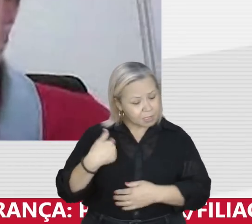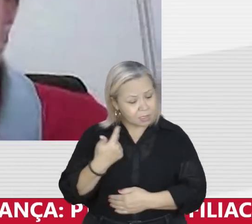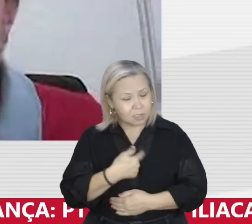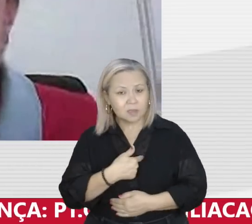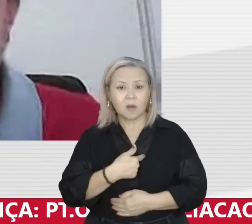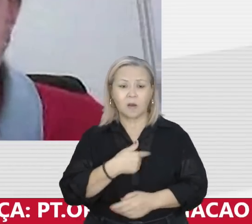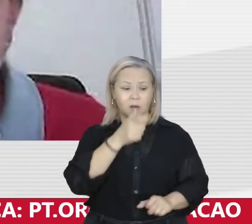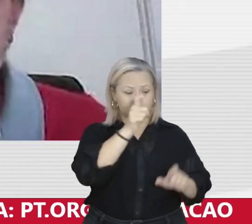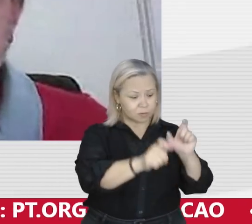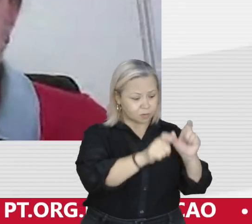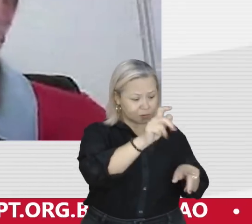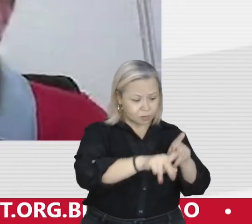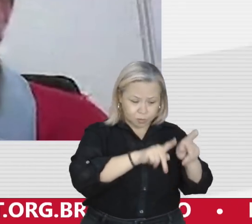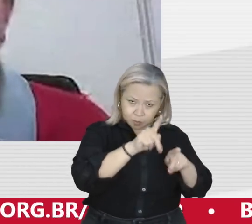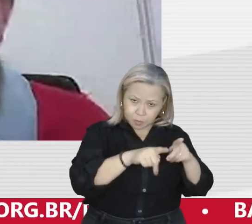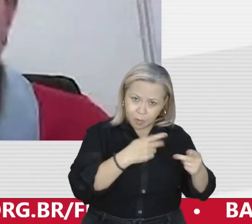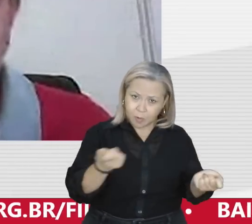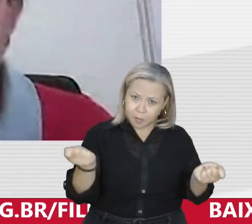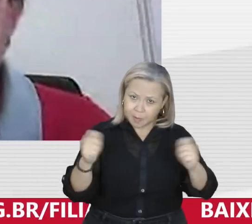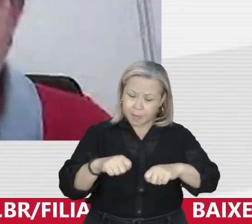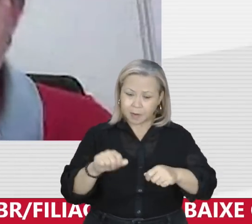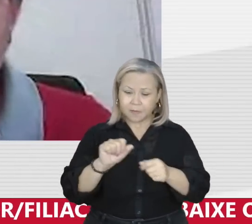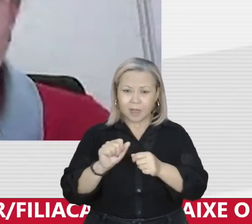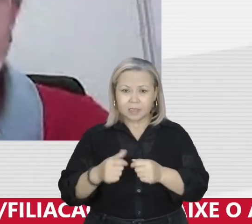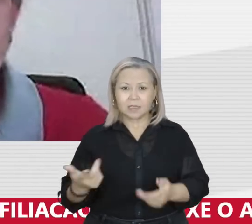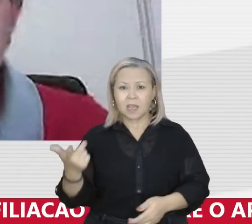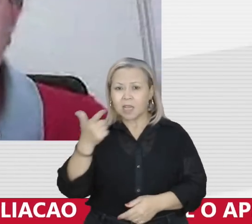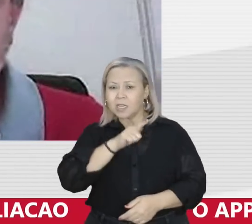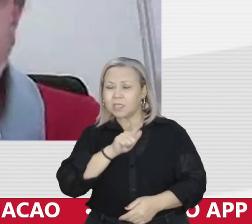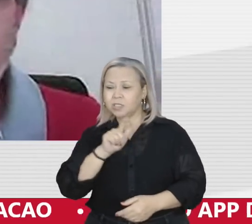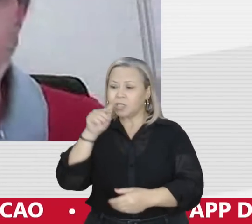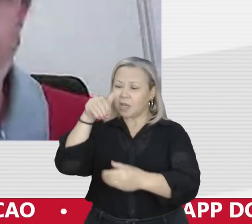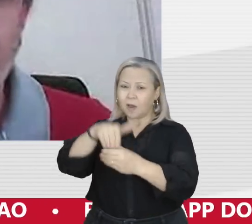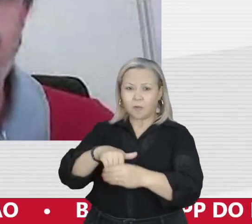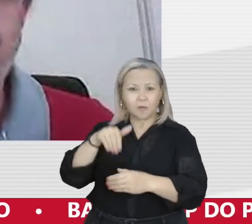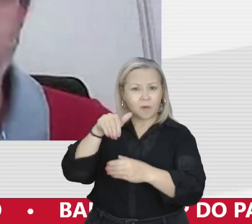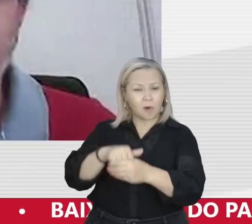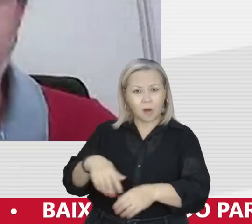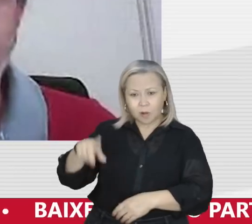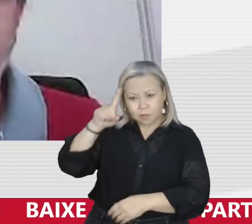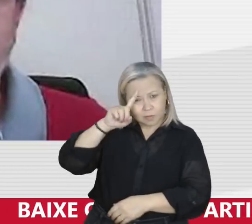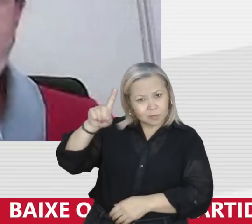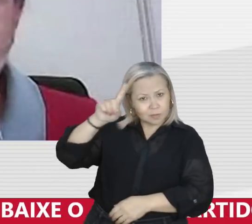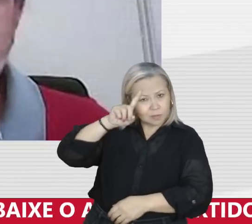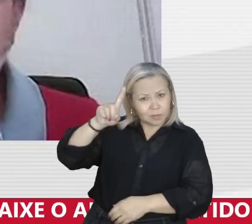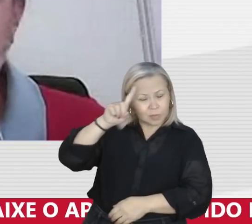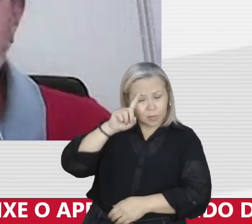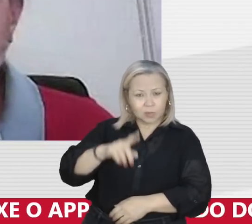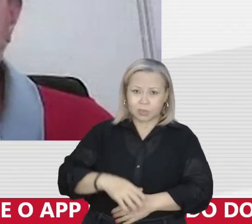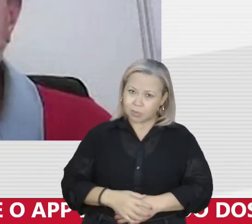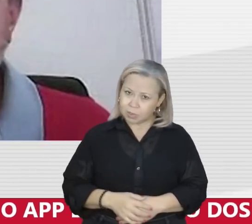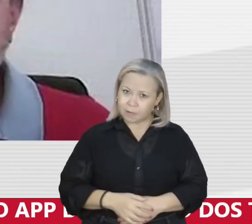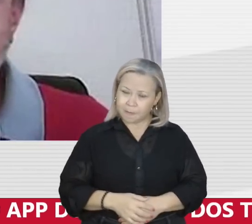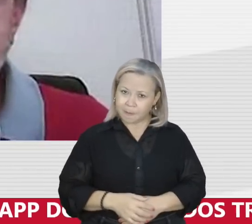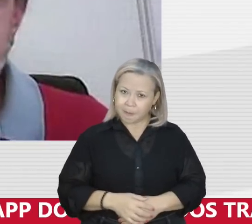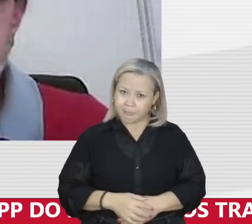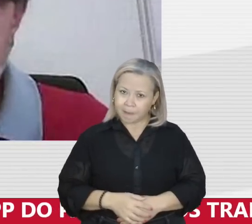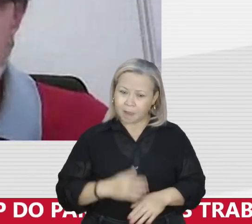gente é capaz de fazer, de ganhar um voto, virar um voto por dia, ganhar o voto do decepcionado com o